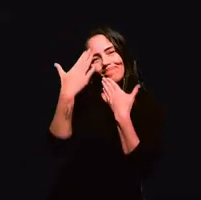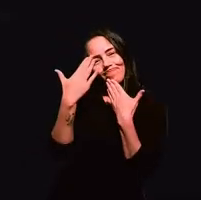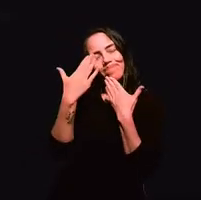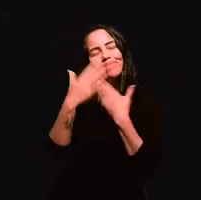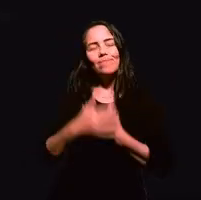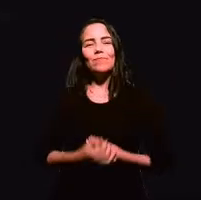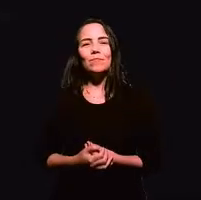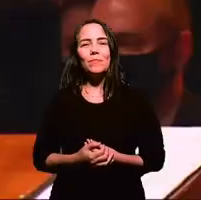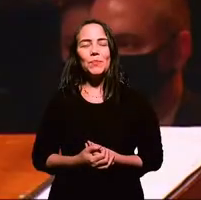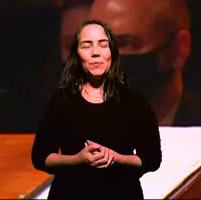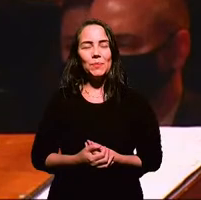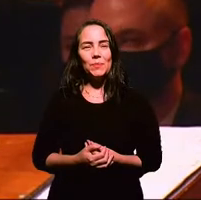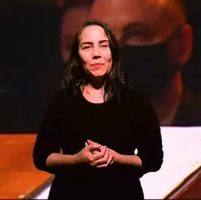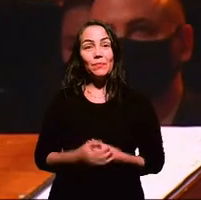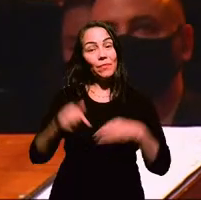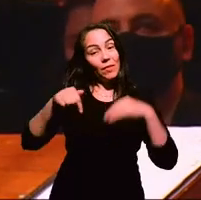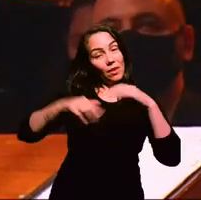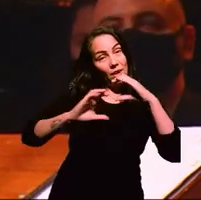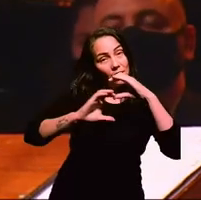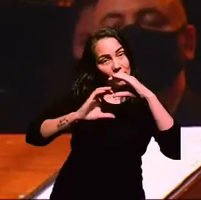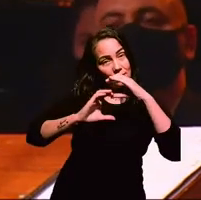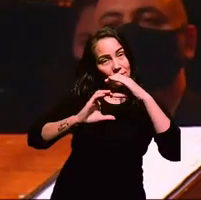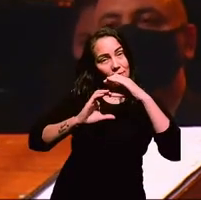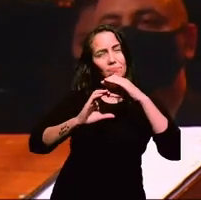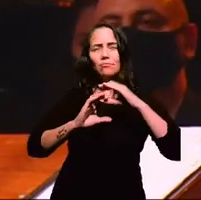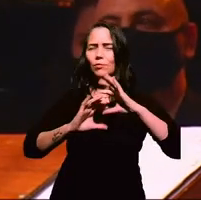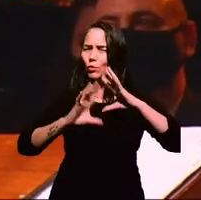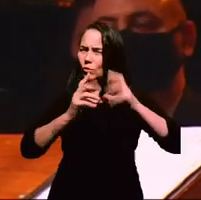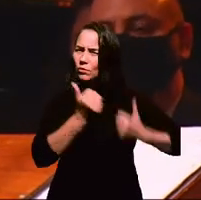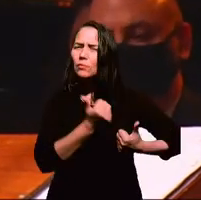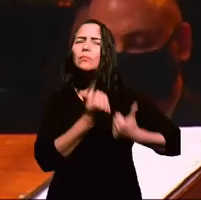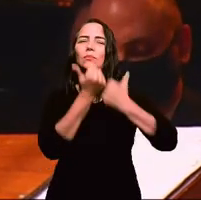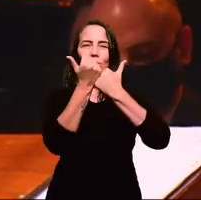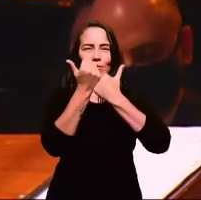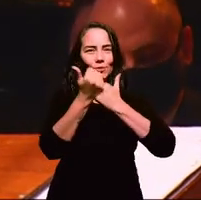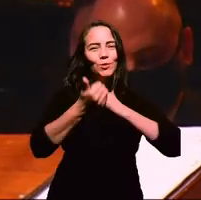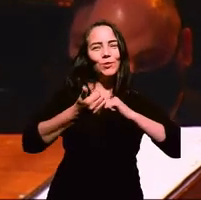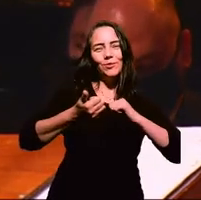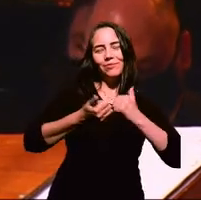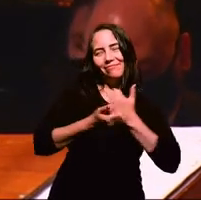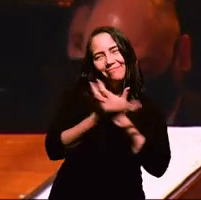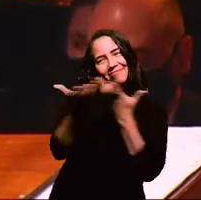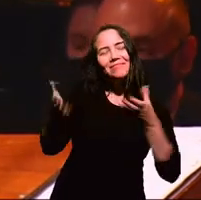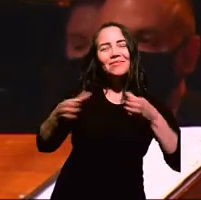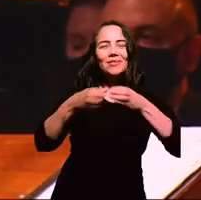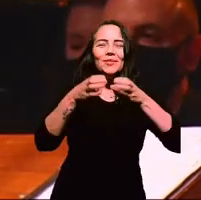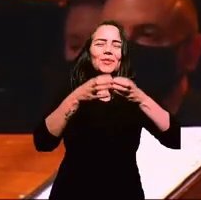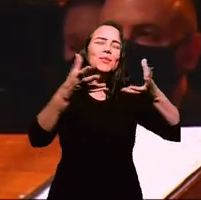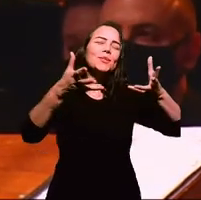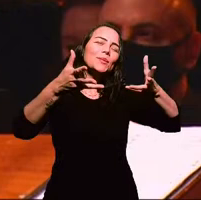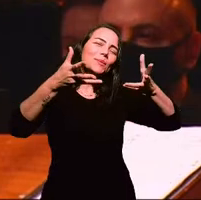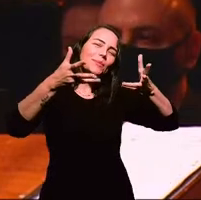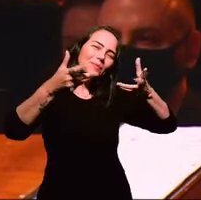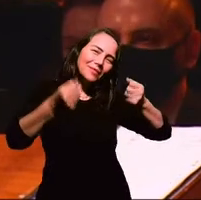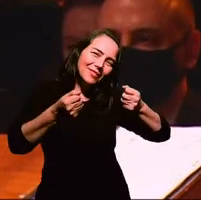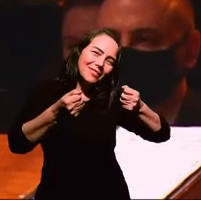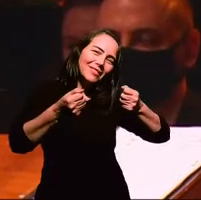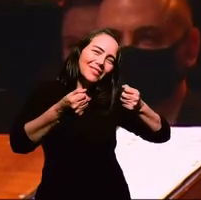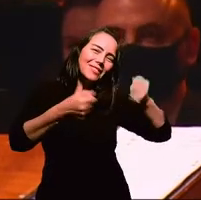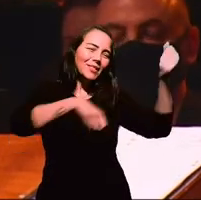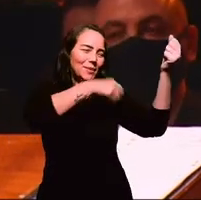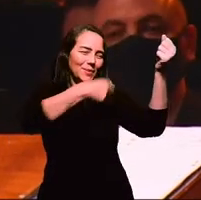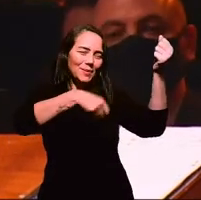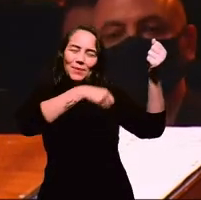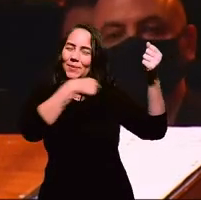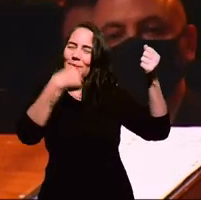agradecendo a SCAR por todo o apoio prestado aqui à nossa maravilhosa orquestra, esse bem